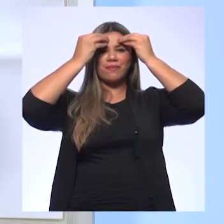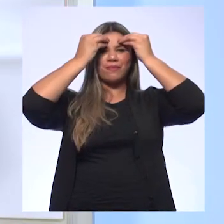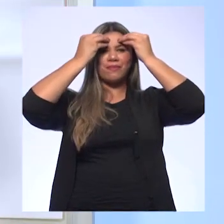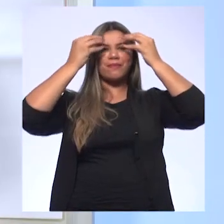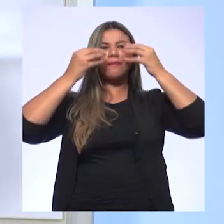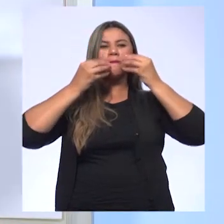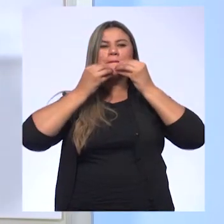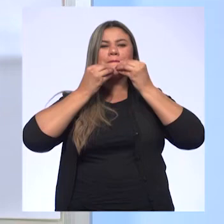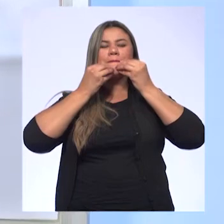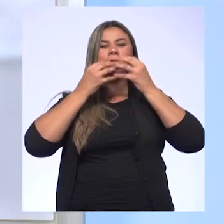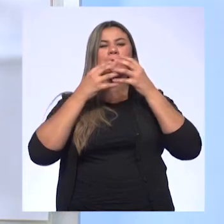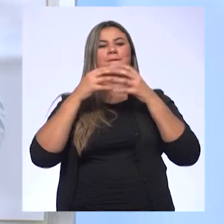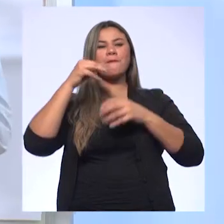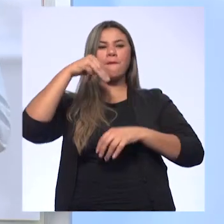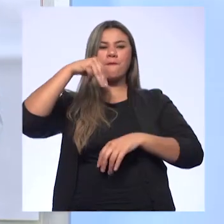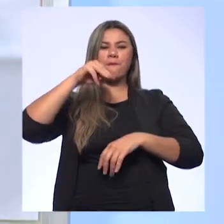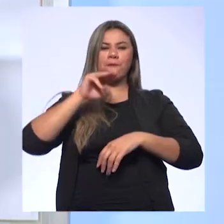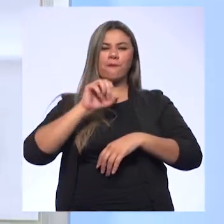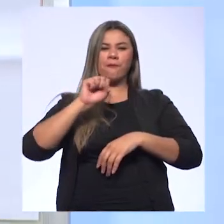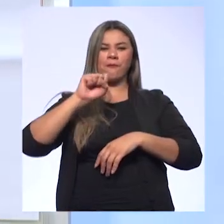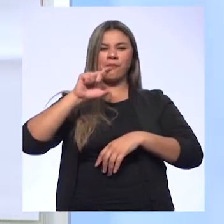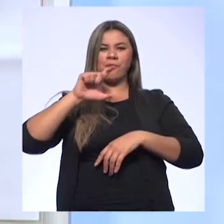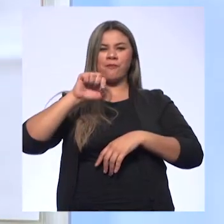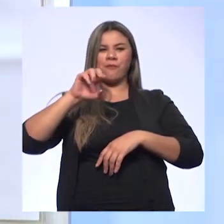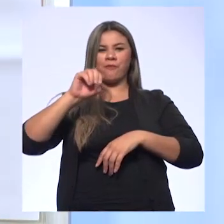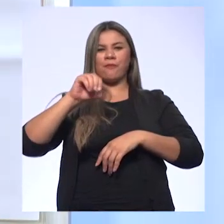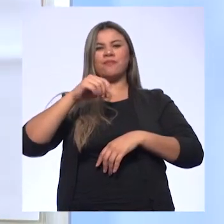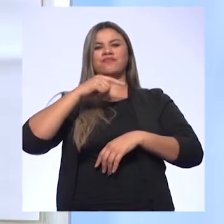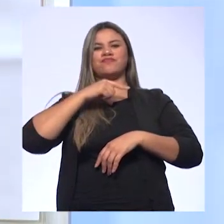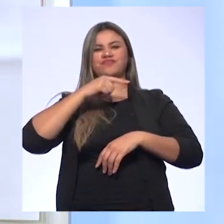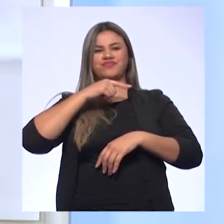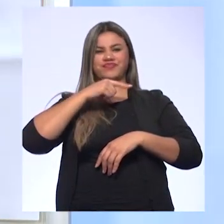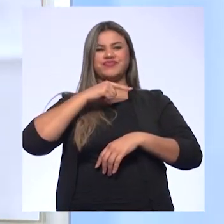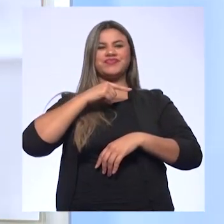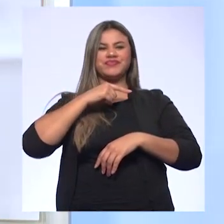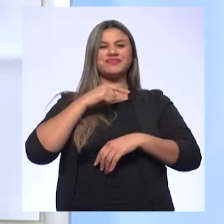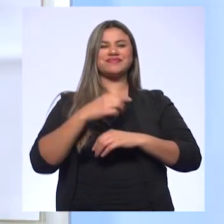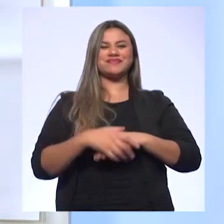E a gente vai explorar um pouquinho esses músculos da cabeça aí, dessa região